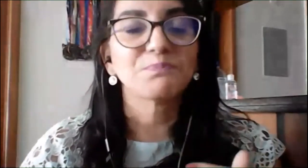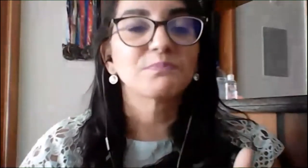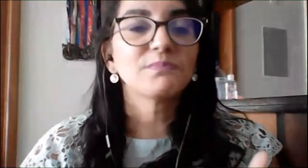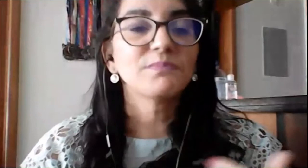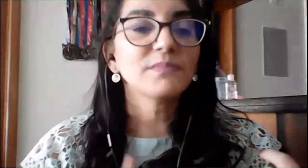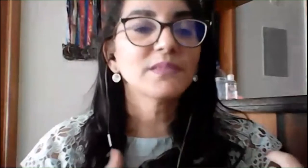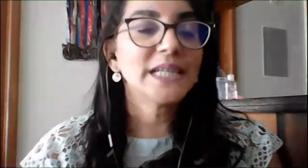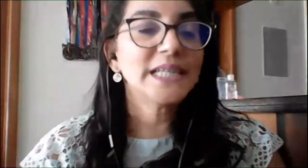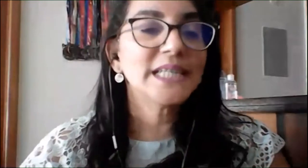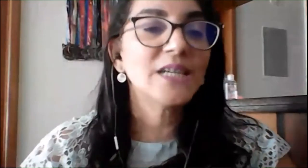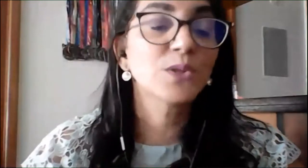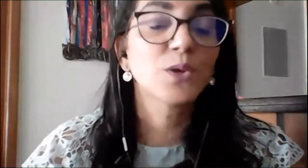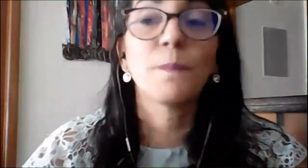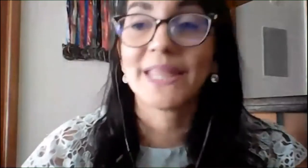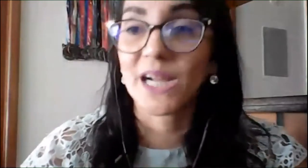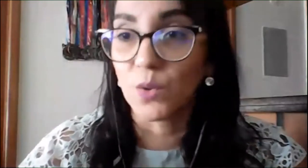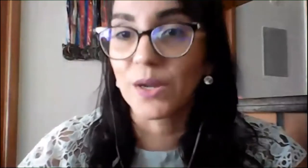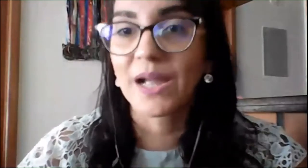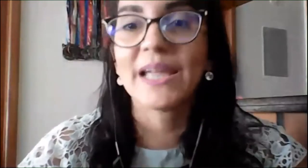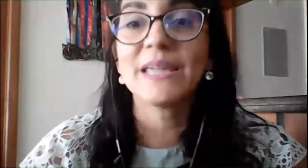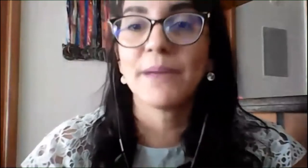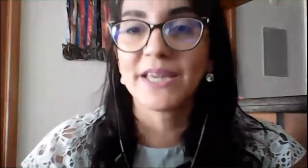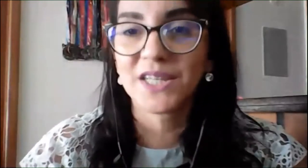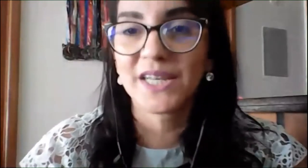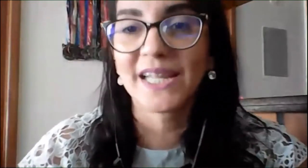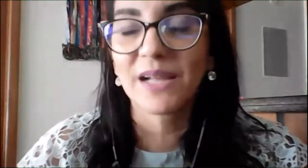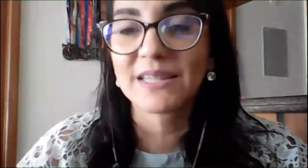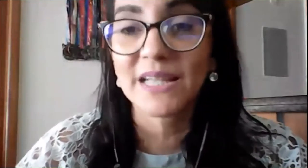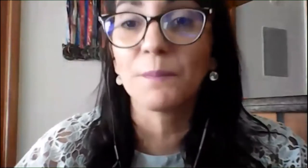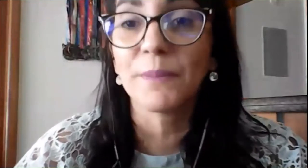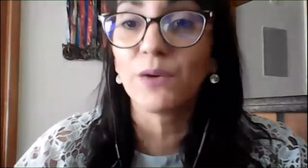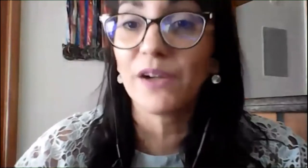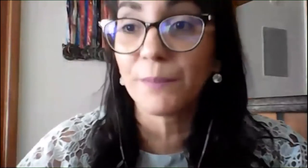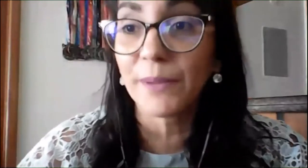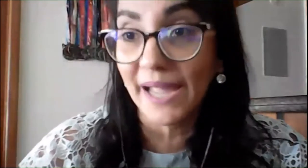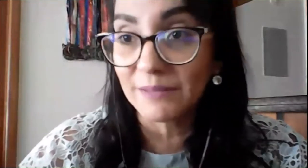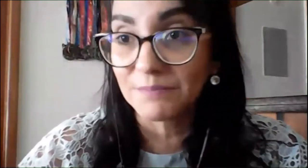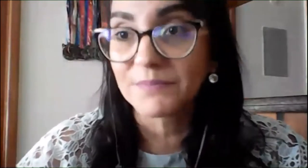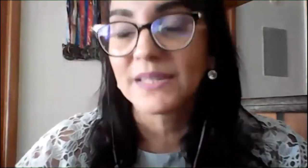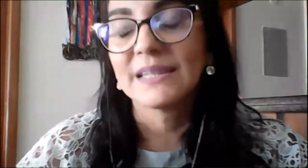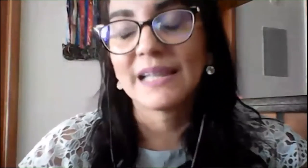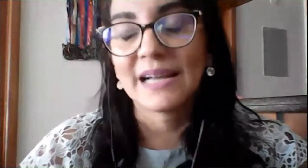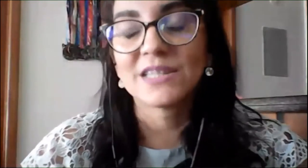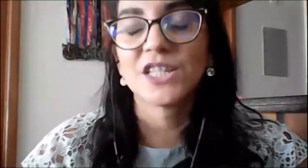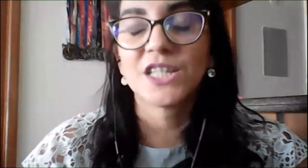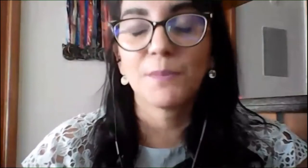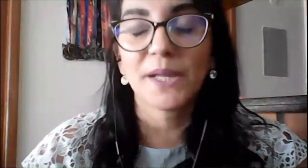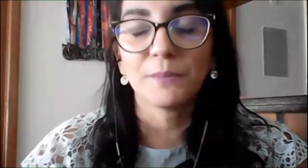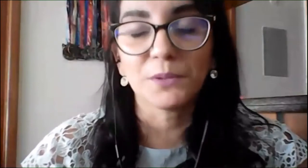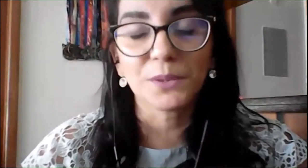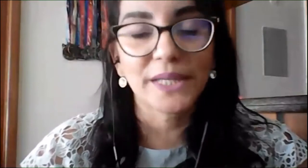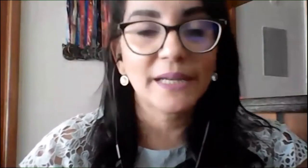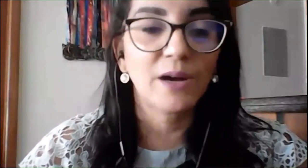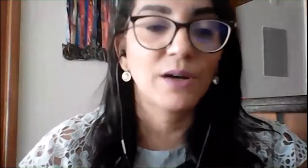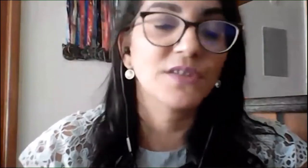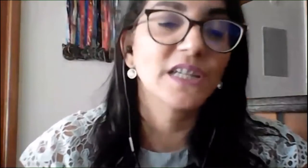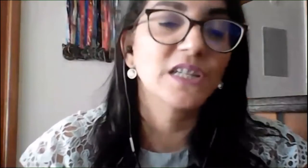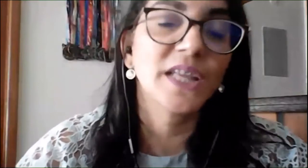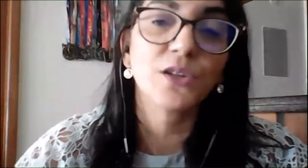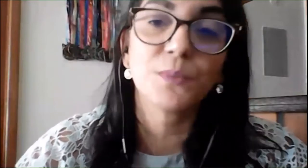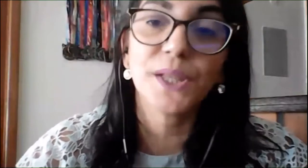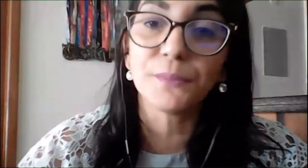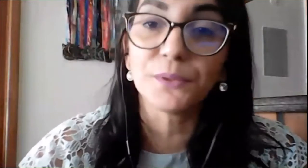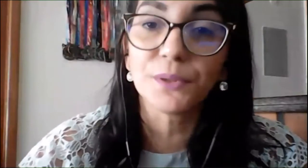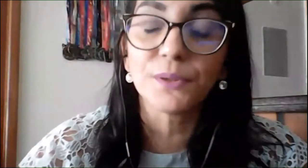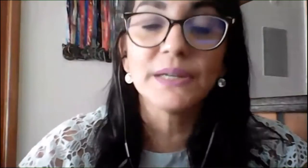apresentada, e eu sou pedagoga e mestre em educação pela UFPE, lá de Pernambuco, né? A